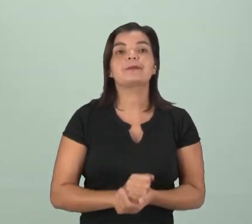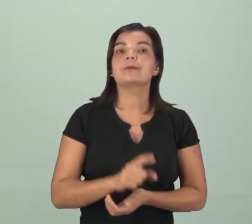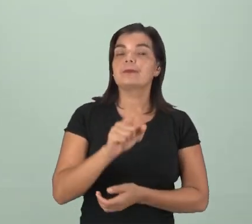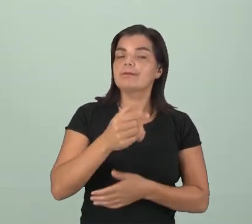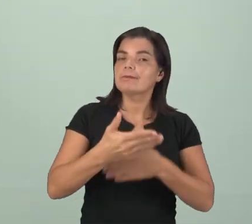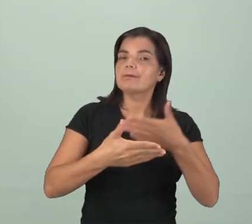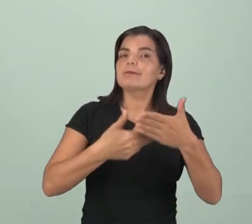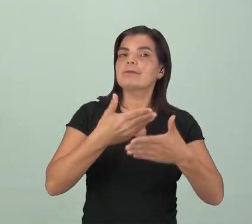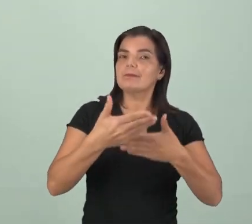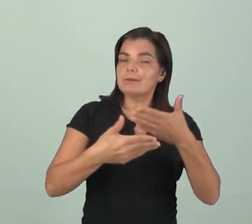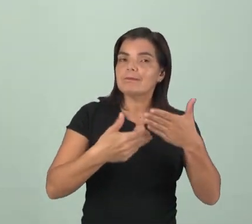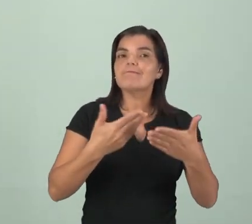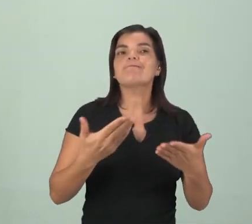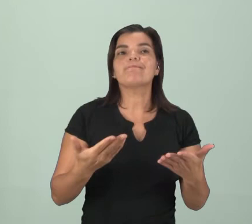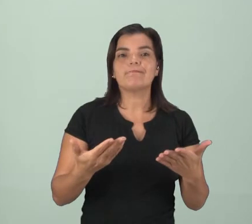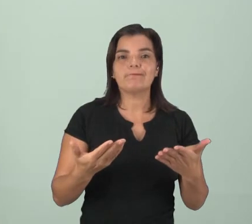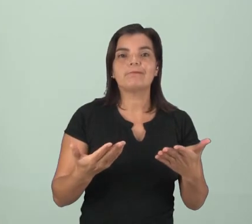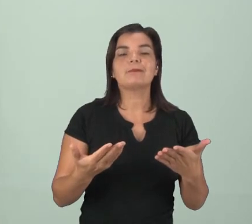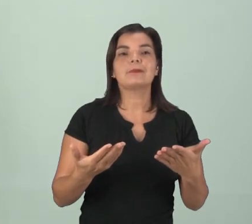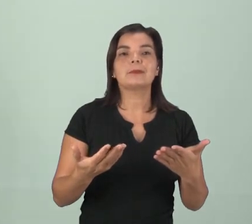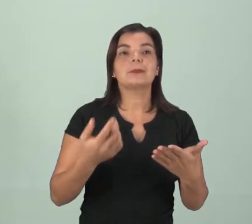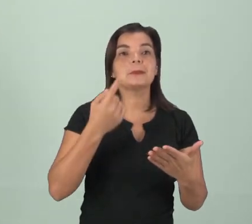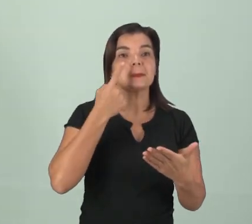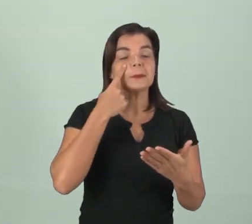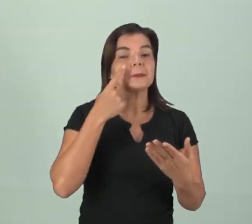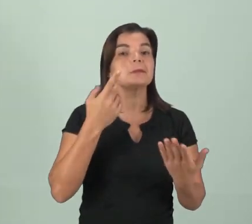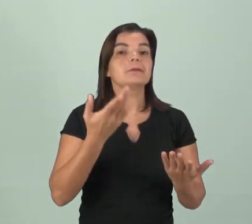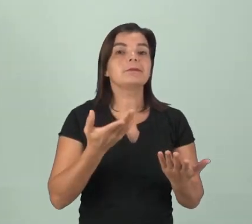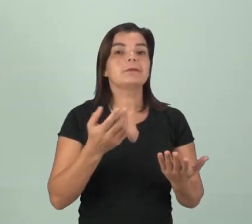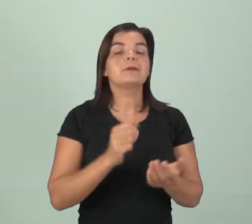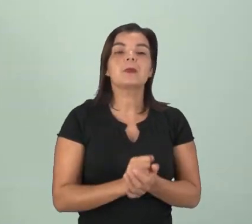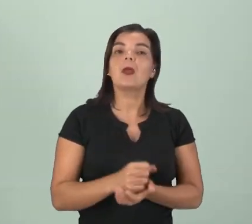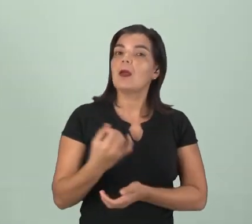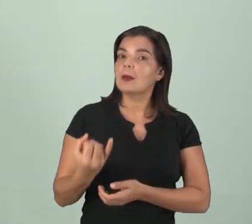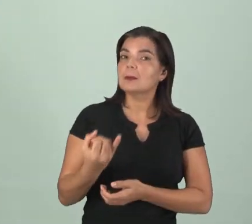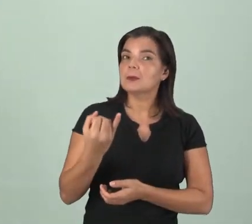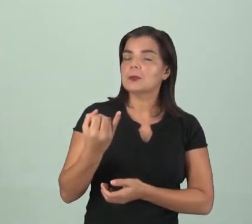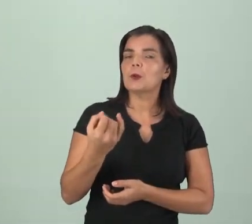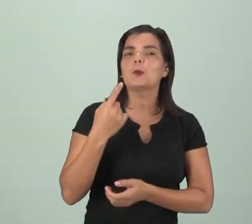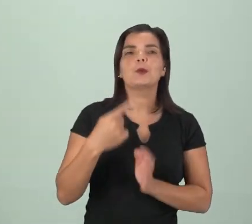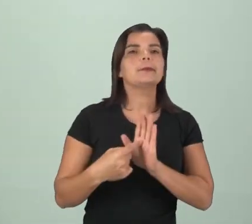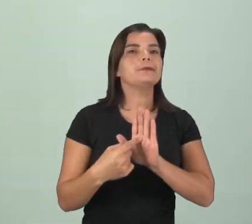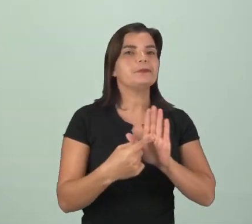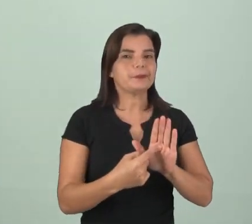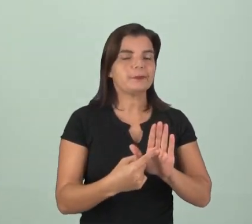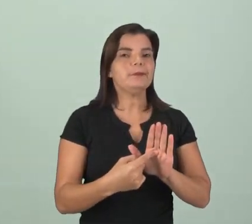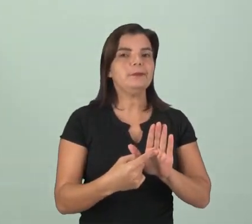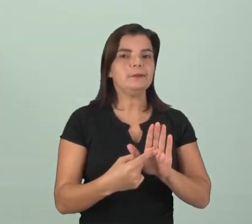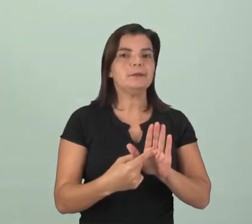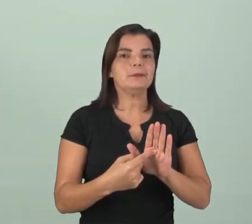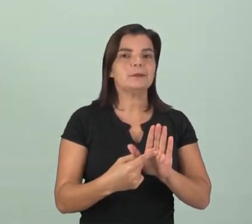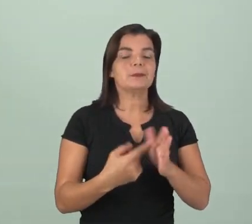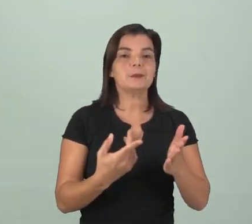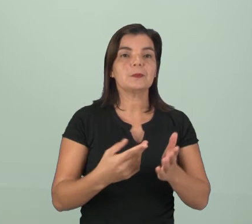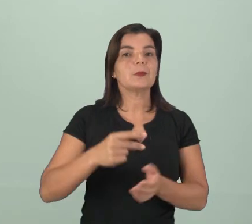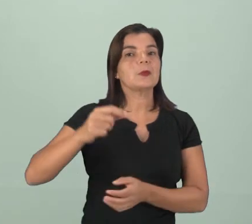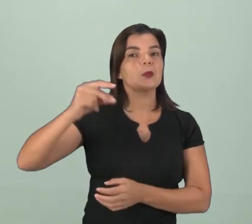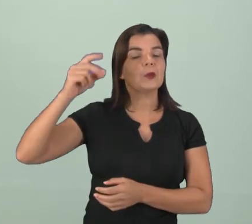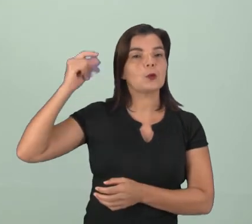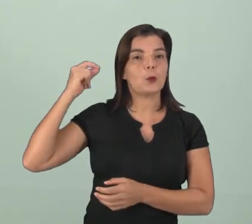vai tornando a gente um pouco... Né? E aqui é interessante o destaque que esse